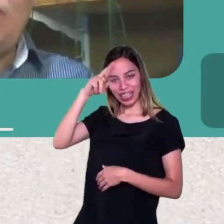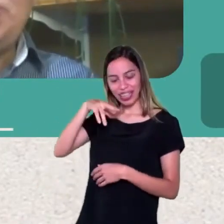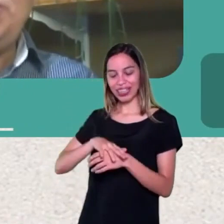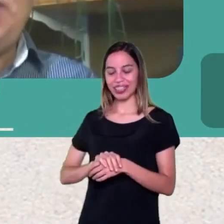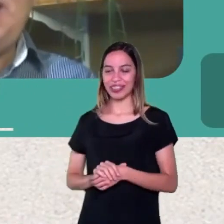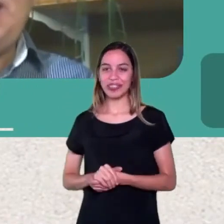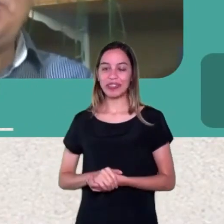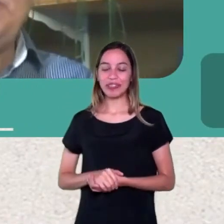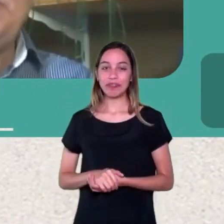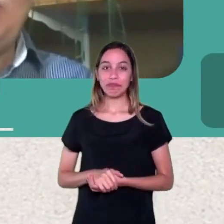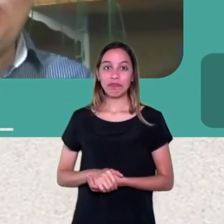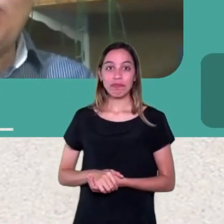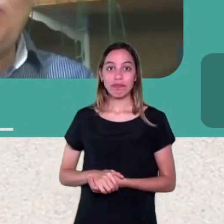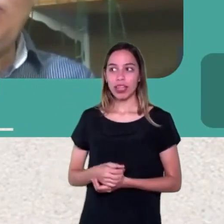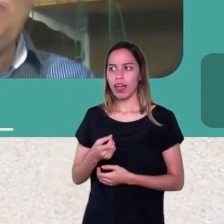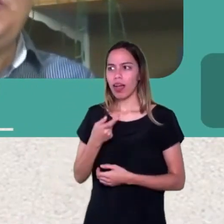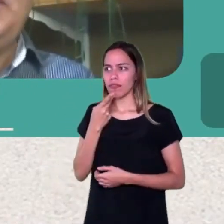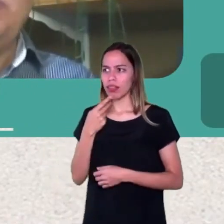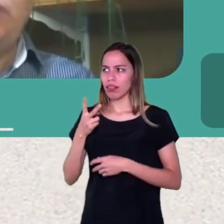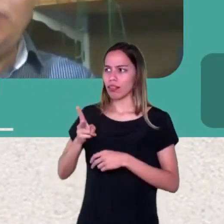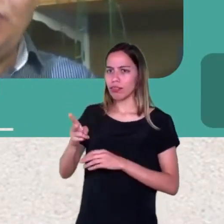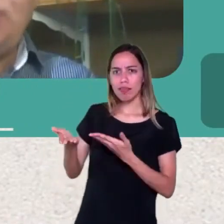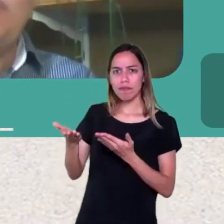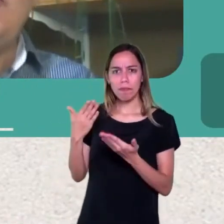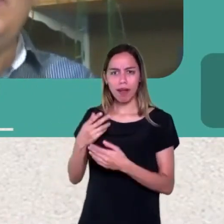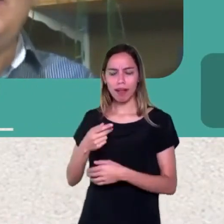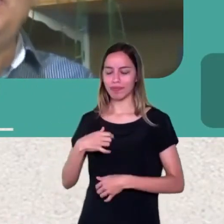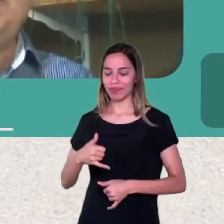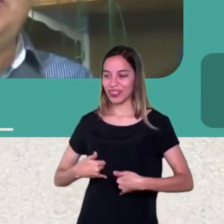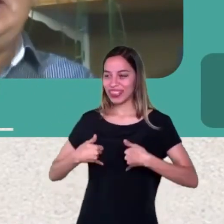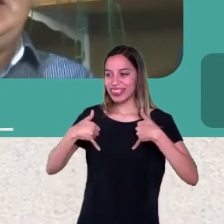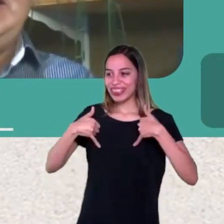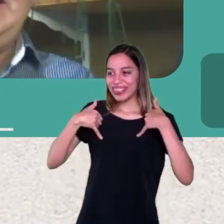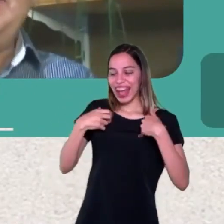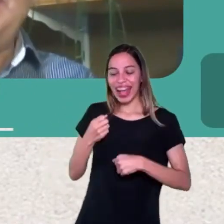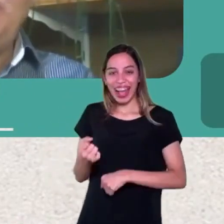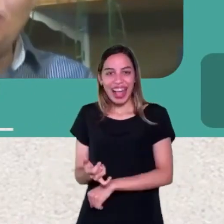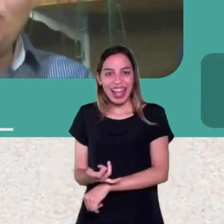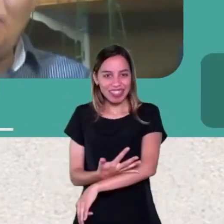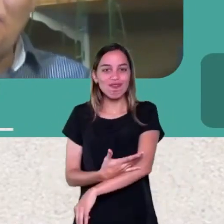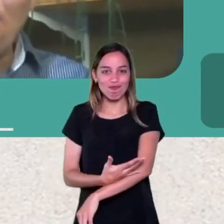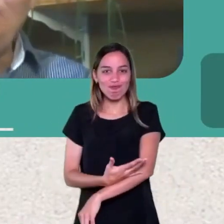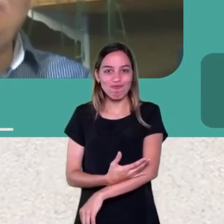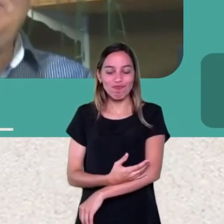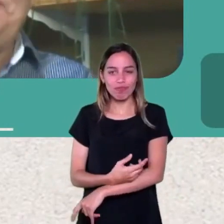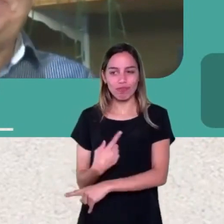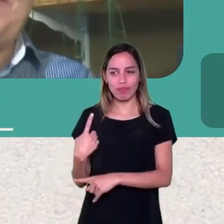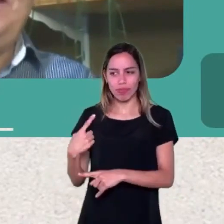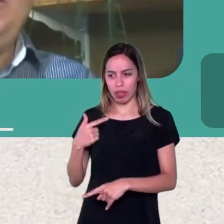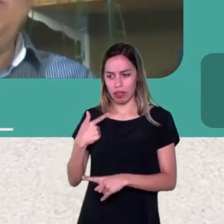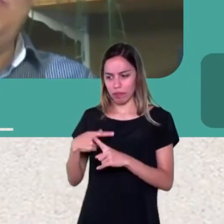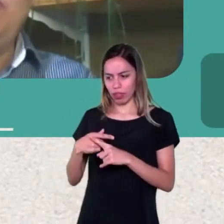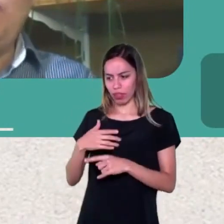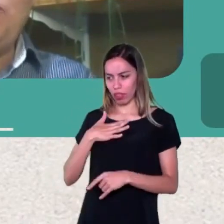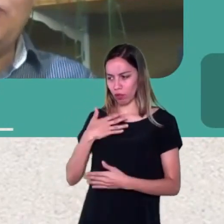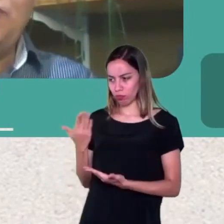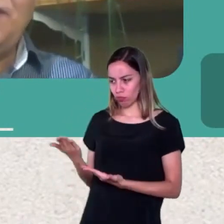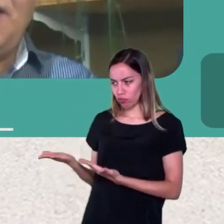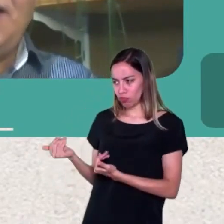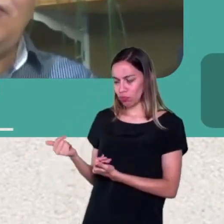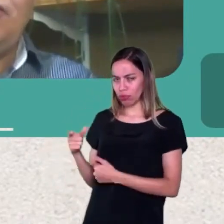para o Sempre um Papo é um orgulho muito grande. Eu fico muito emocionado, porque na minha juventude eu tive